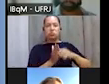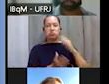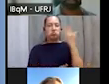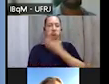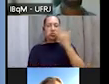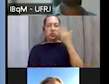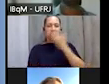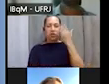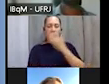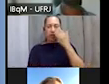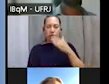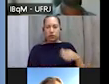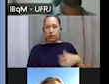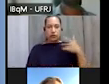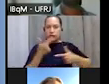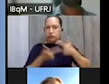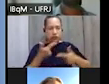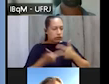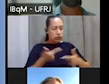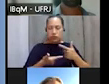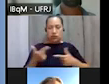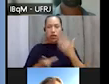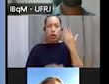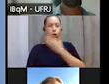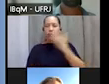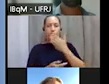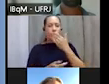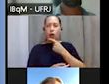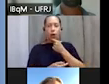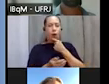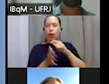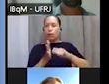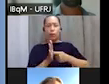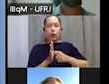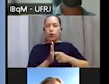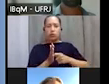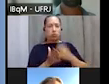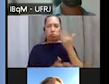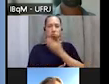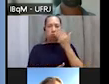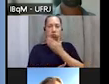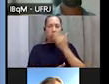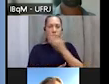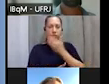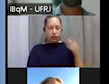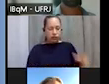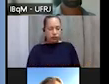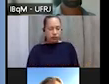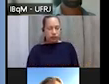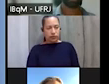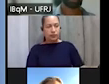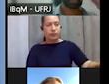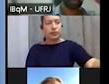dele executar e fazer as coisas, o porteiro. Ele deixa de enxergar a pessoa que o atende no